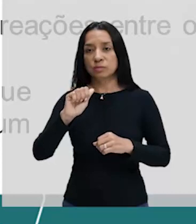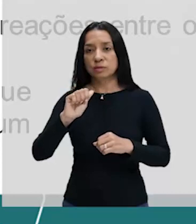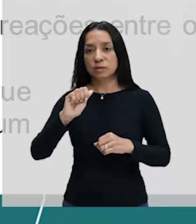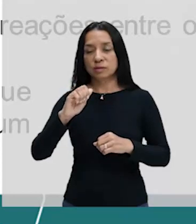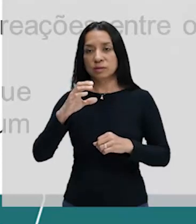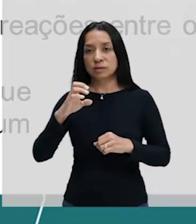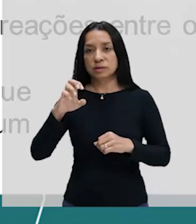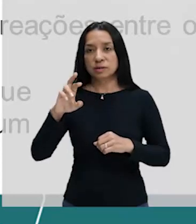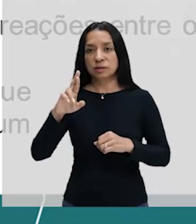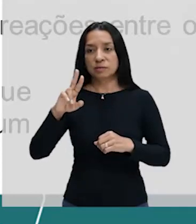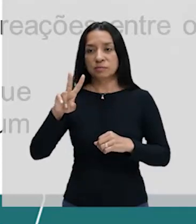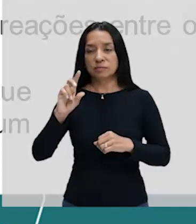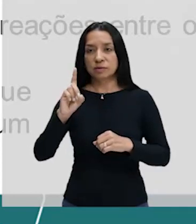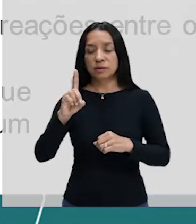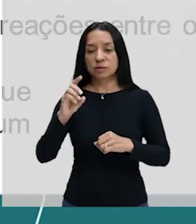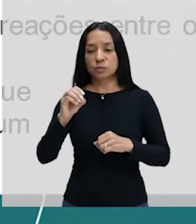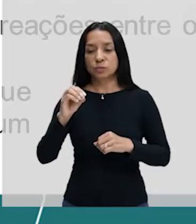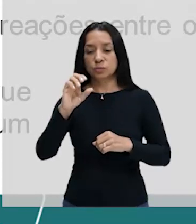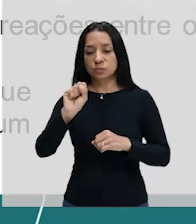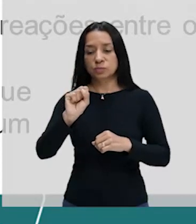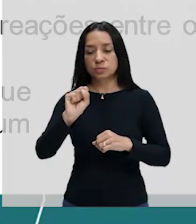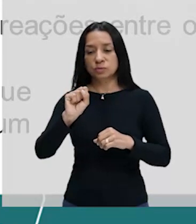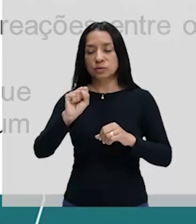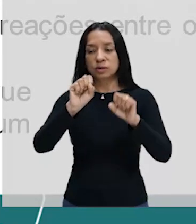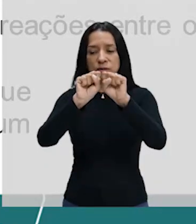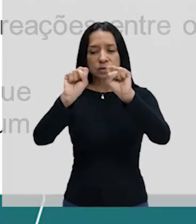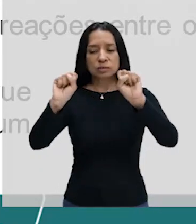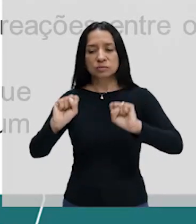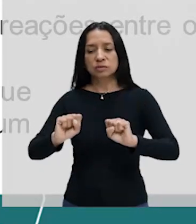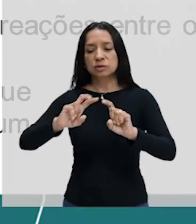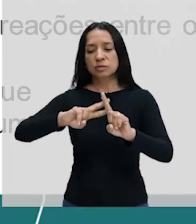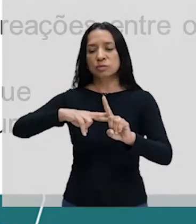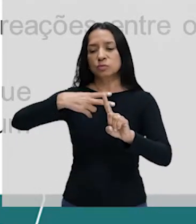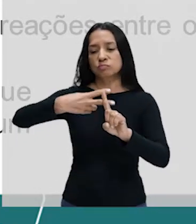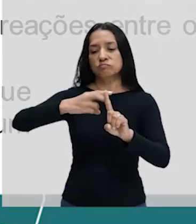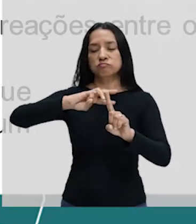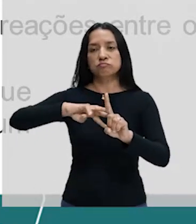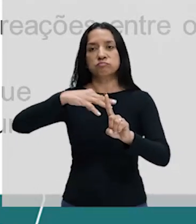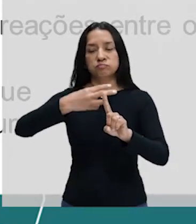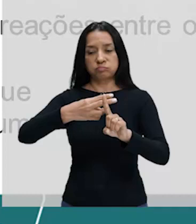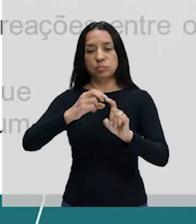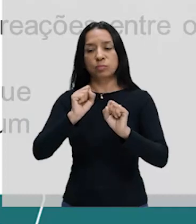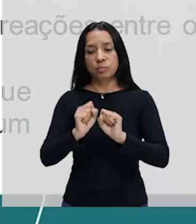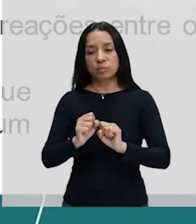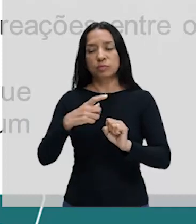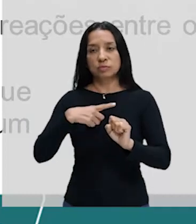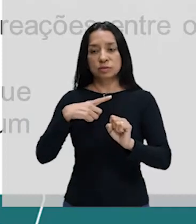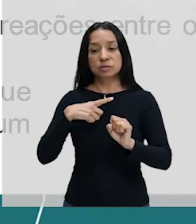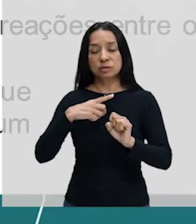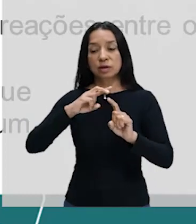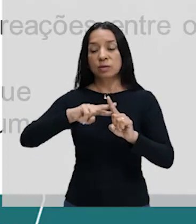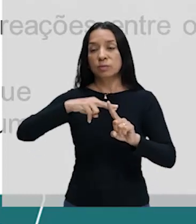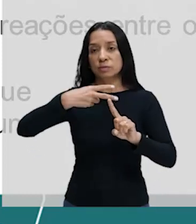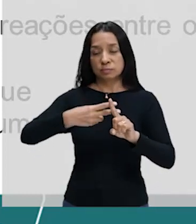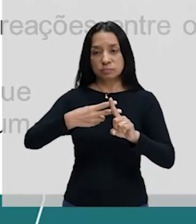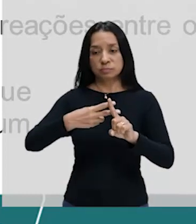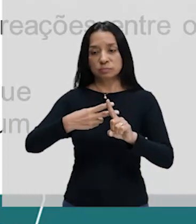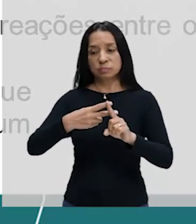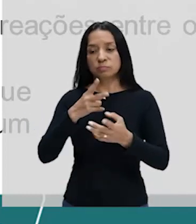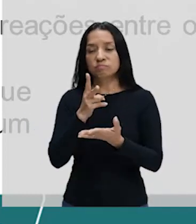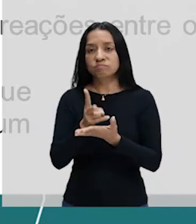são sistemas autoduplicativos, eles podem sofrer multiplicação, tá? E ele mantém